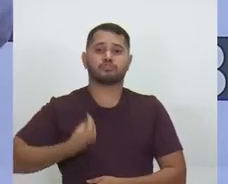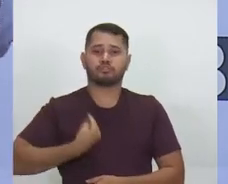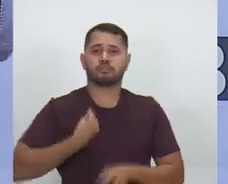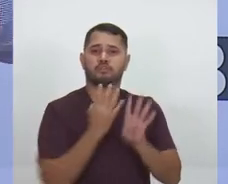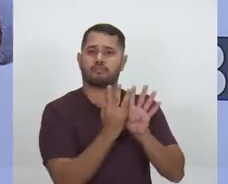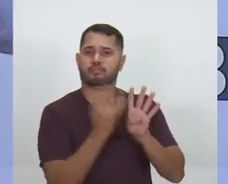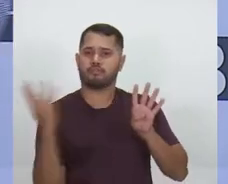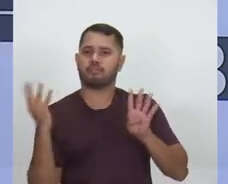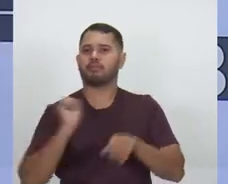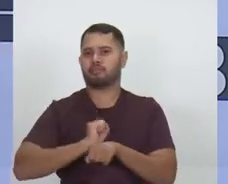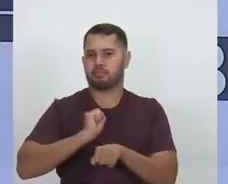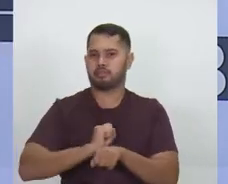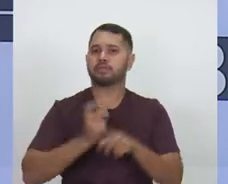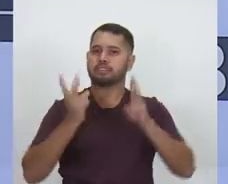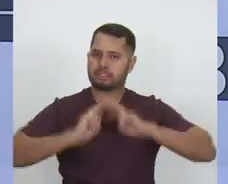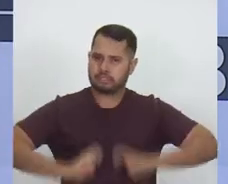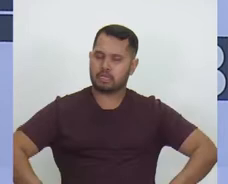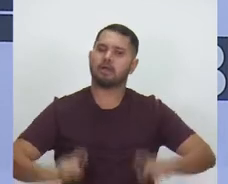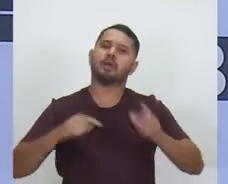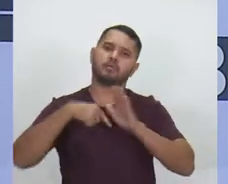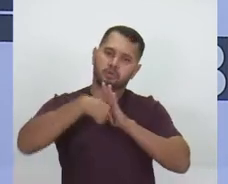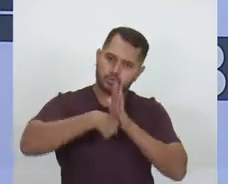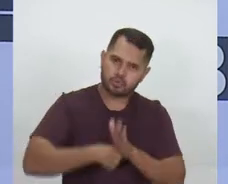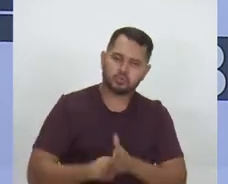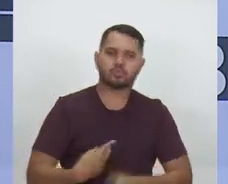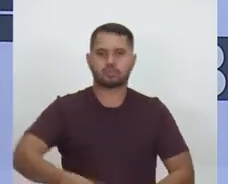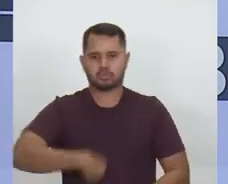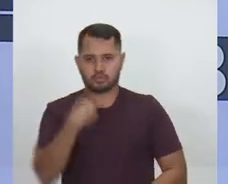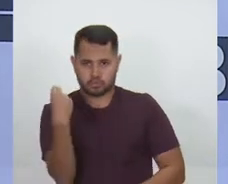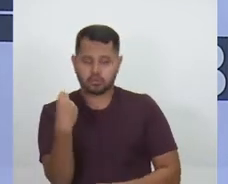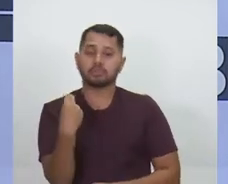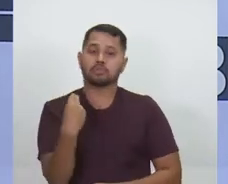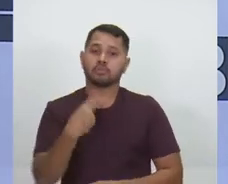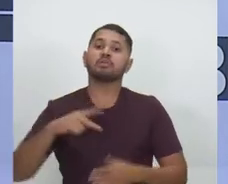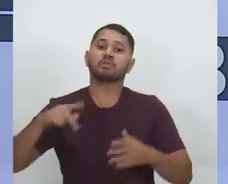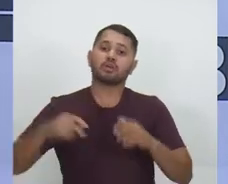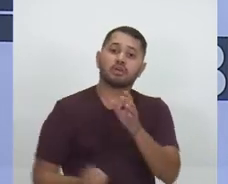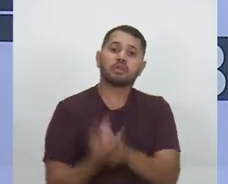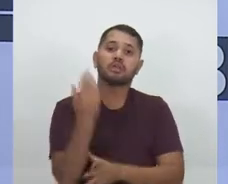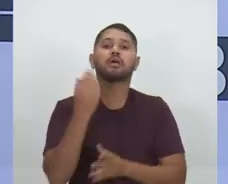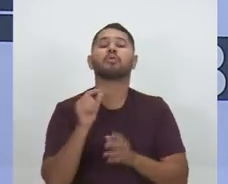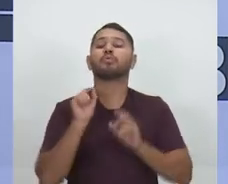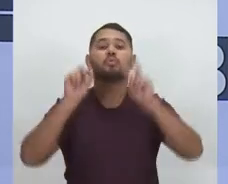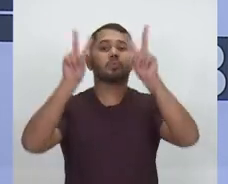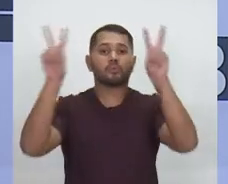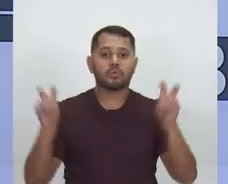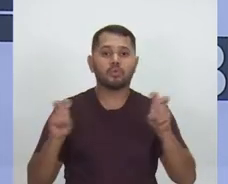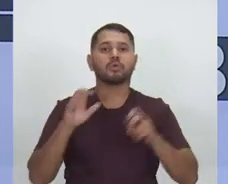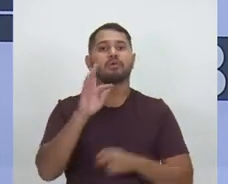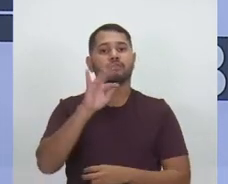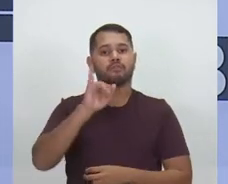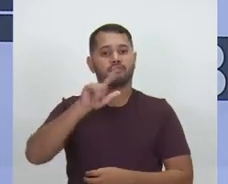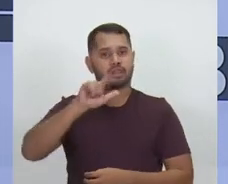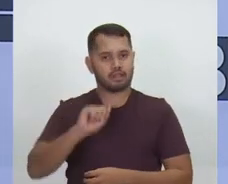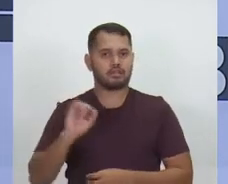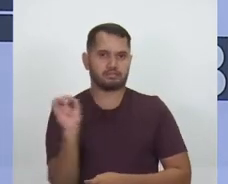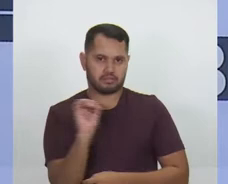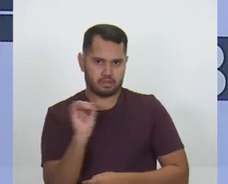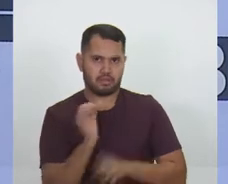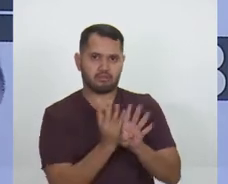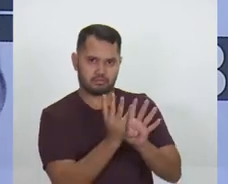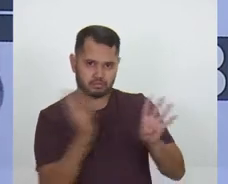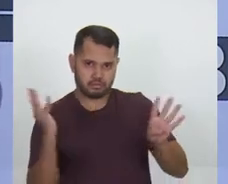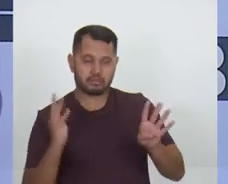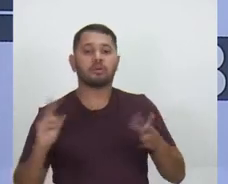na fila de espera de um exame de uma consulta de uma cirurgia nós instituímos o programa denominado fila zero em que os amazonenses